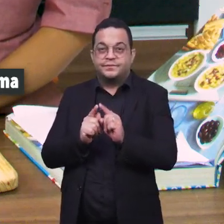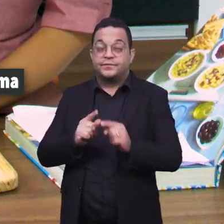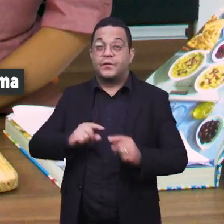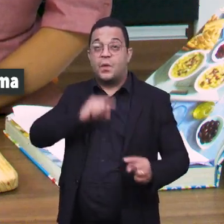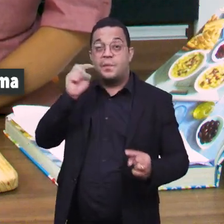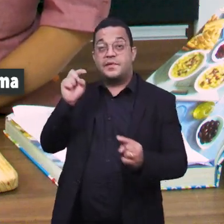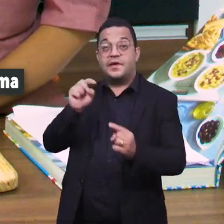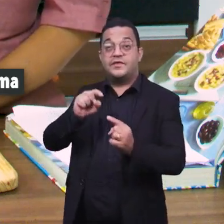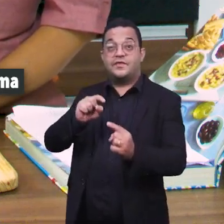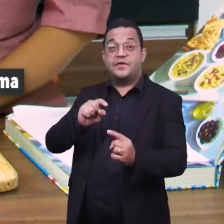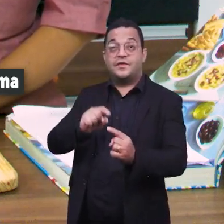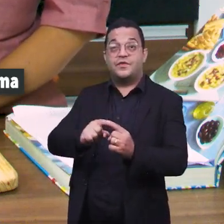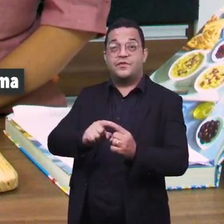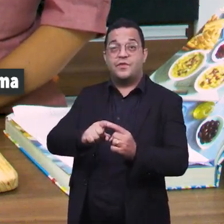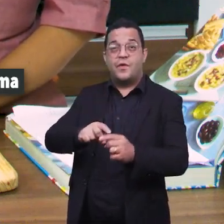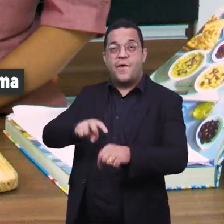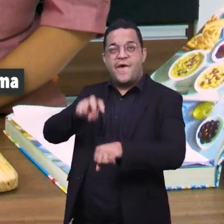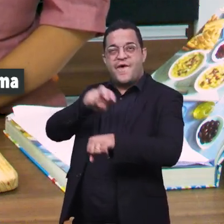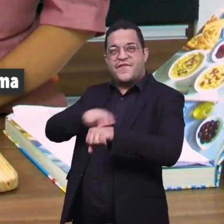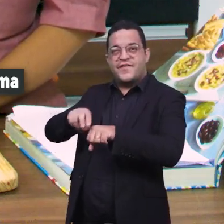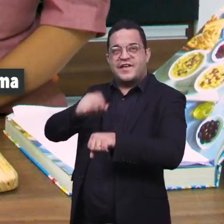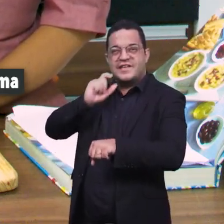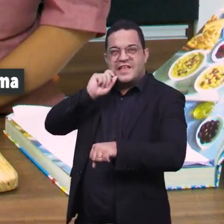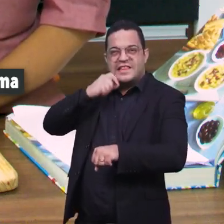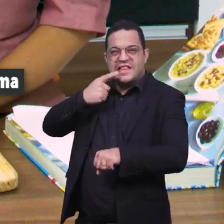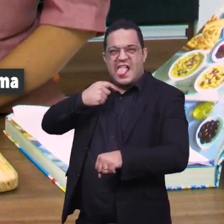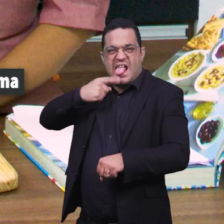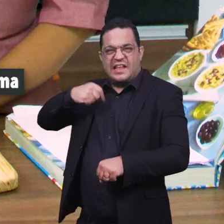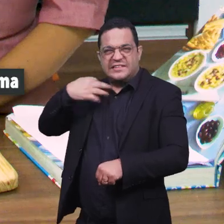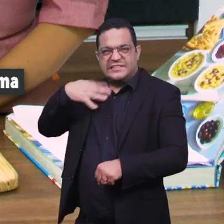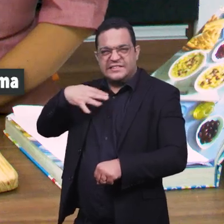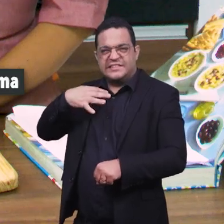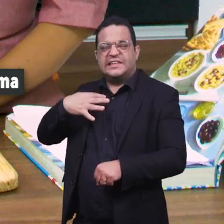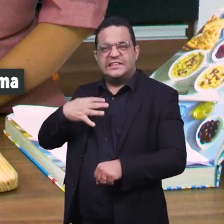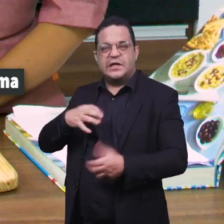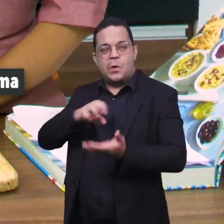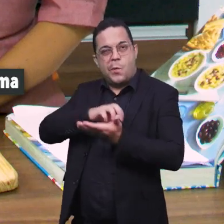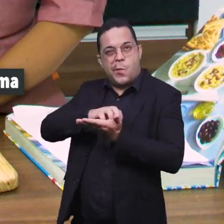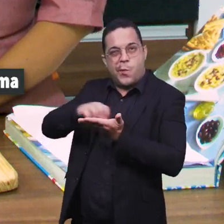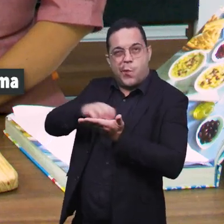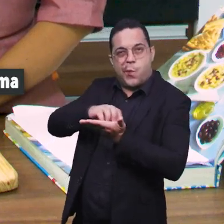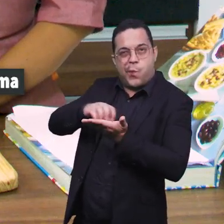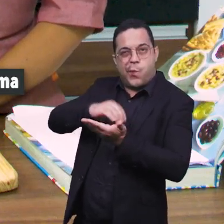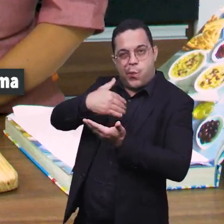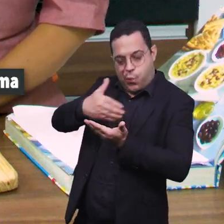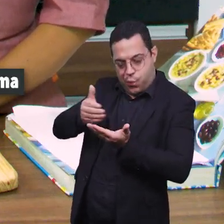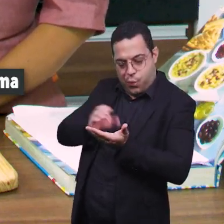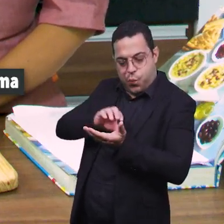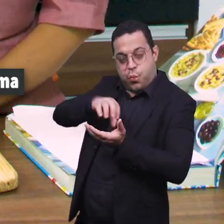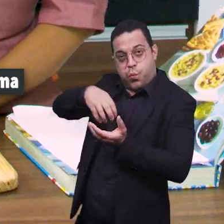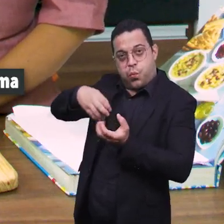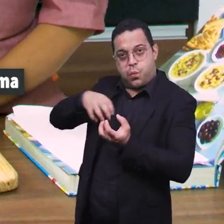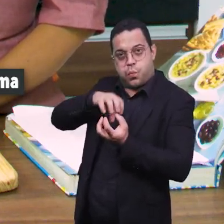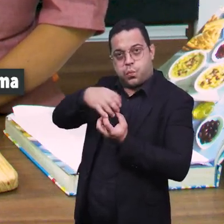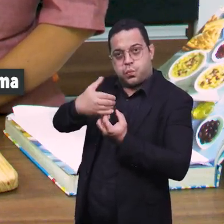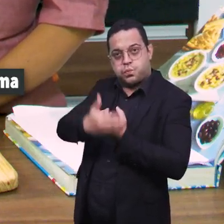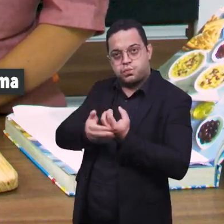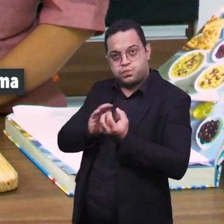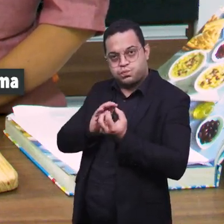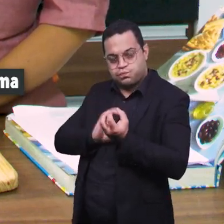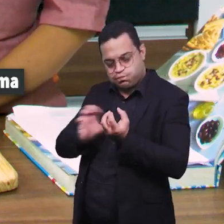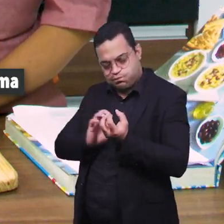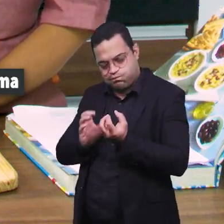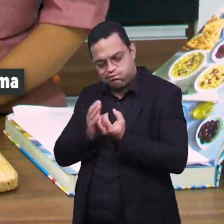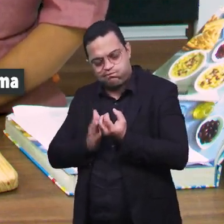para tirar. O limão siciliano é maravilhoso. Agora, para eu tirar as lasquinhas do parmesão, o miniatura para mim é